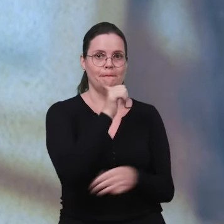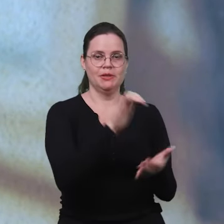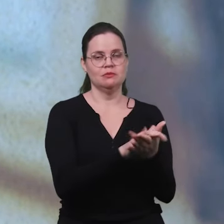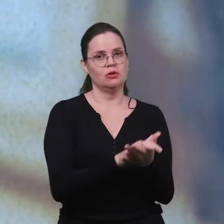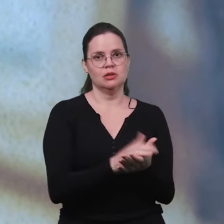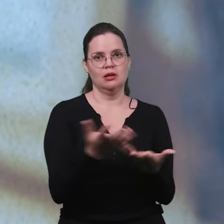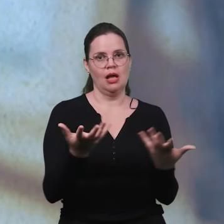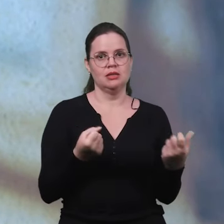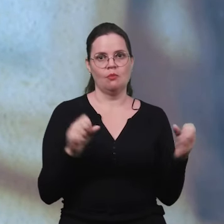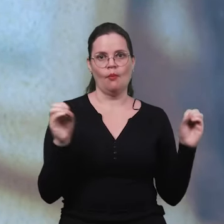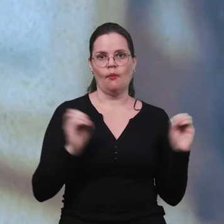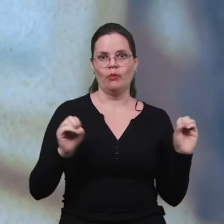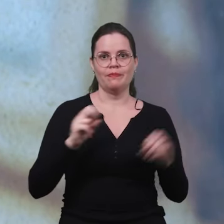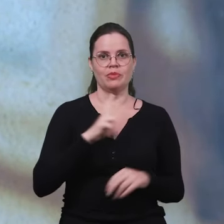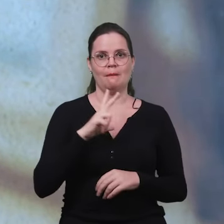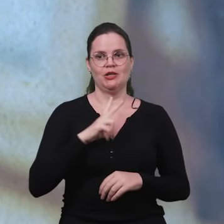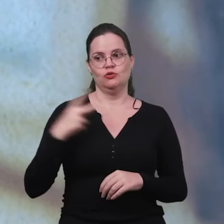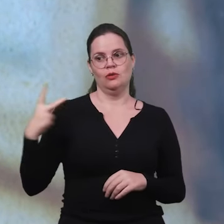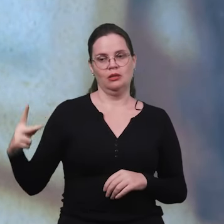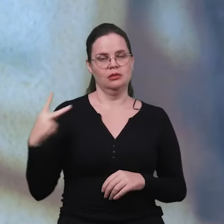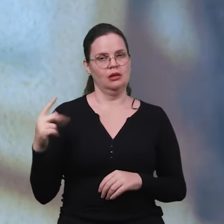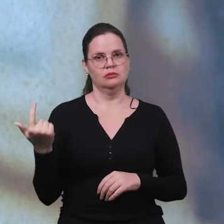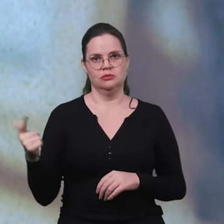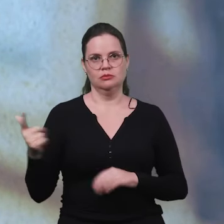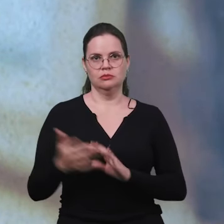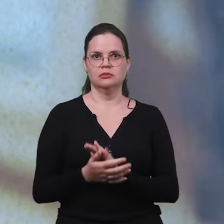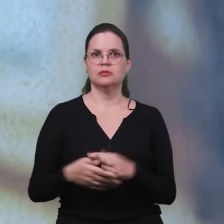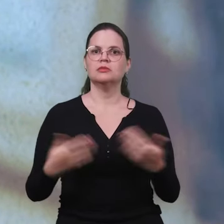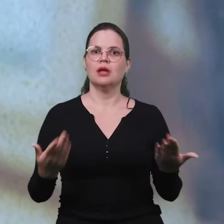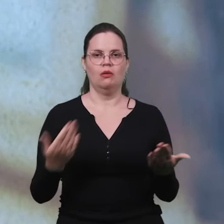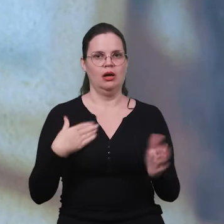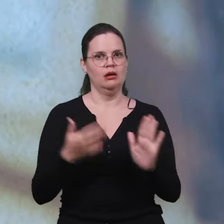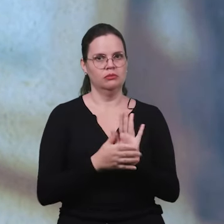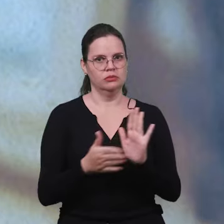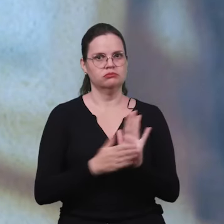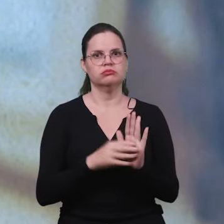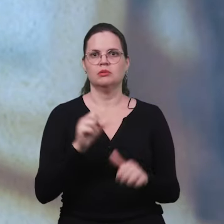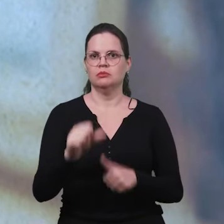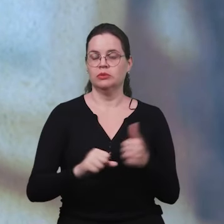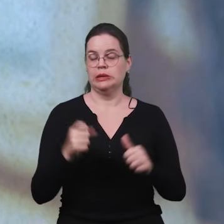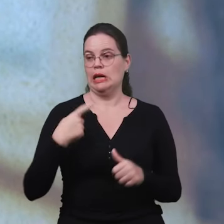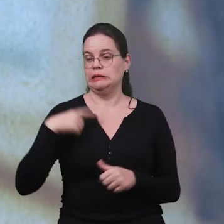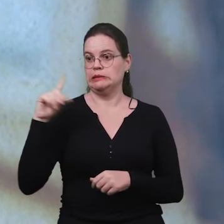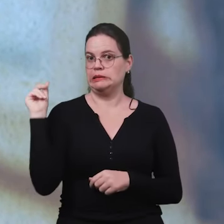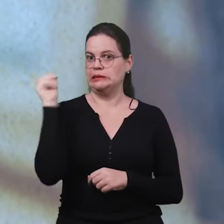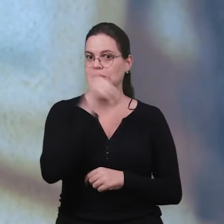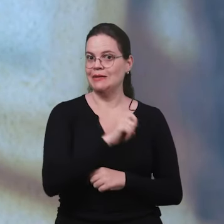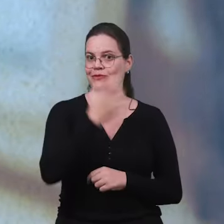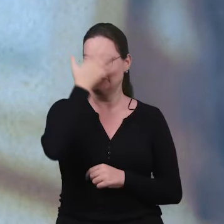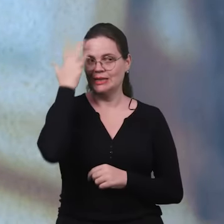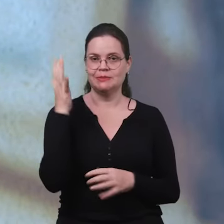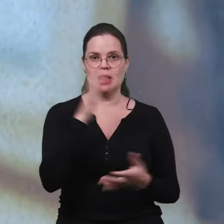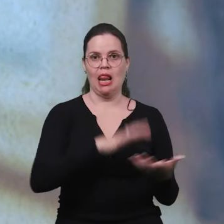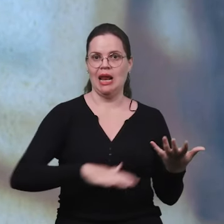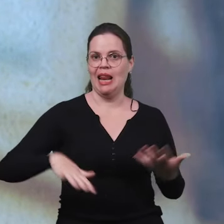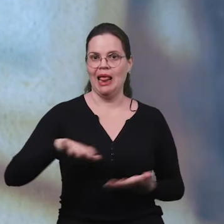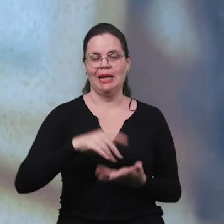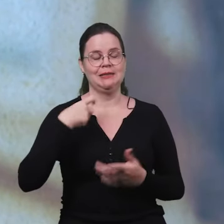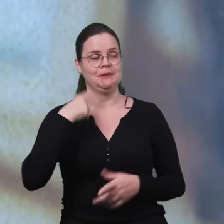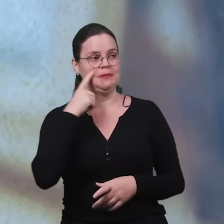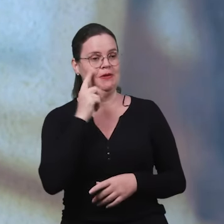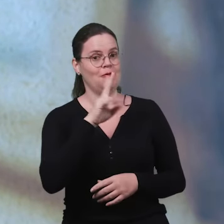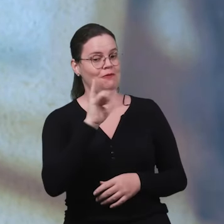imóveis particulares que ele tinha, que eram apenas dele. Então, é uma mudança muito significativa e muito polêmica. Então, a gente fica nessa expectativa,